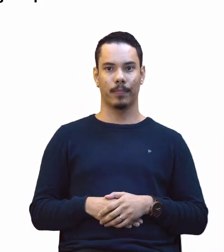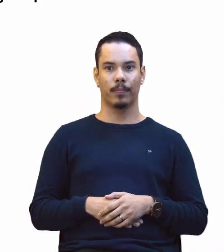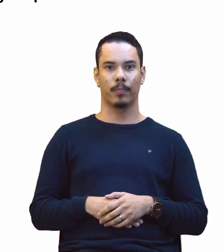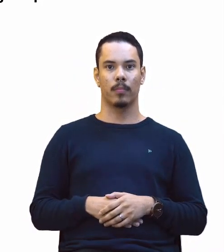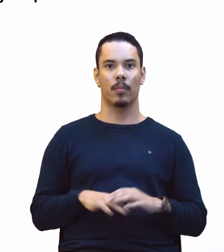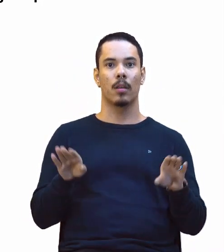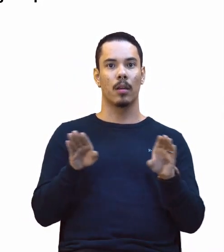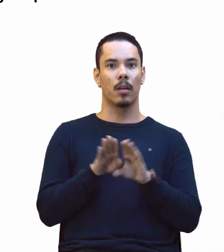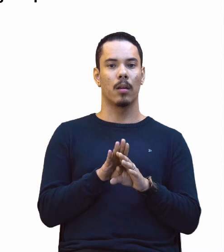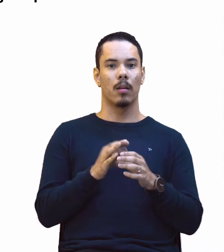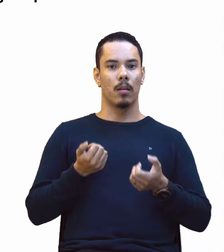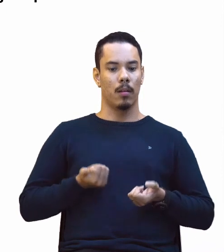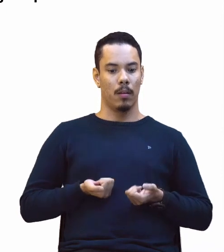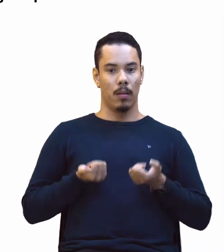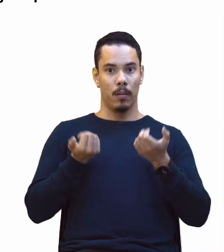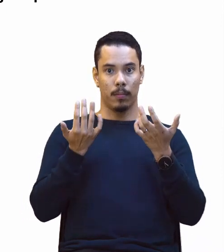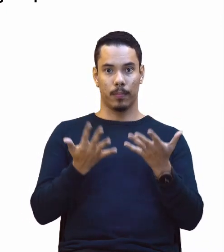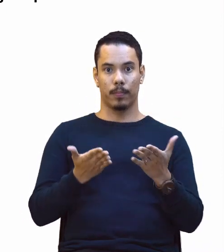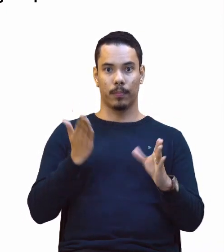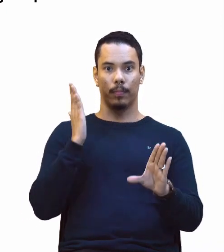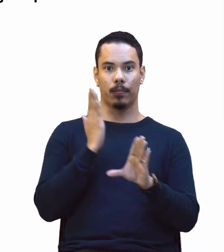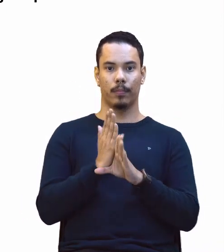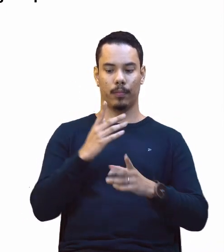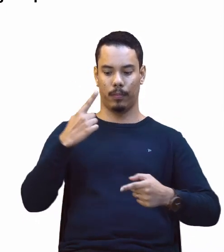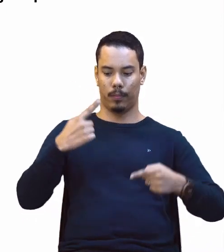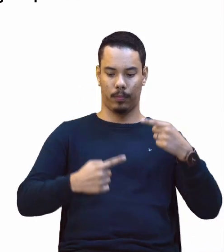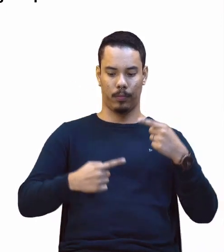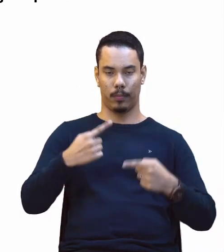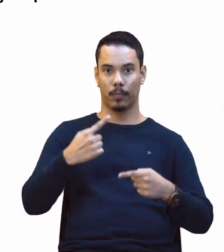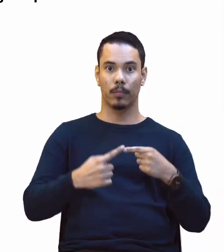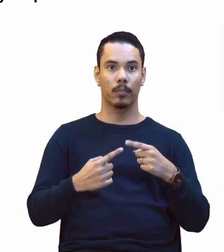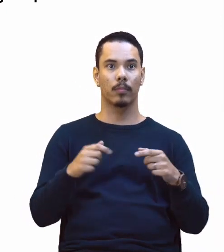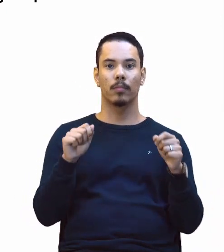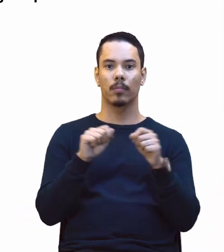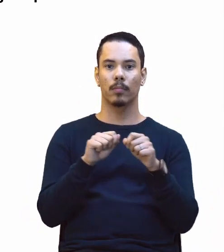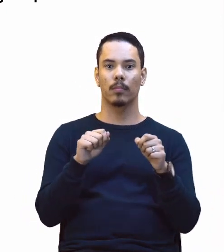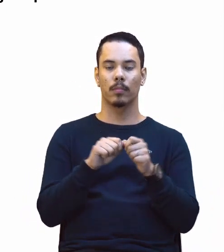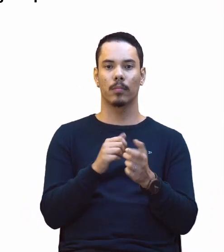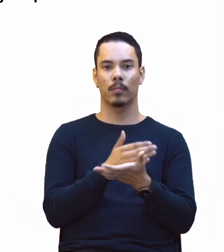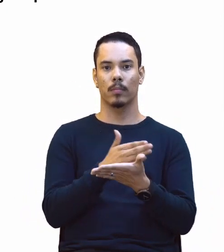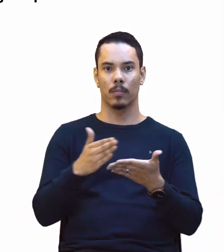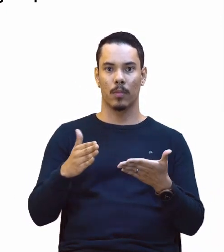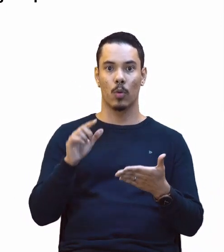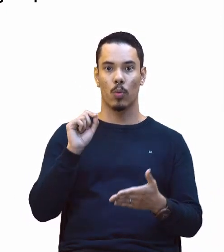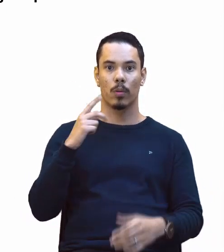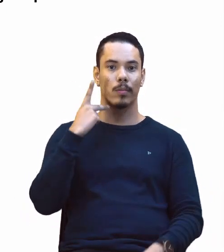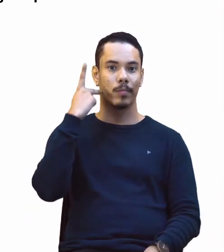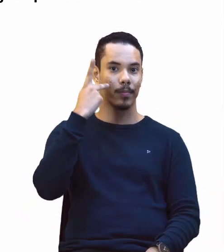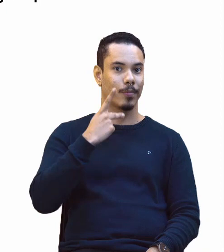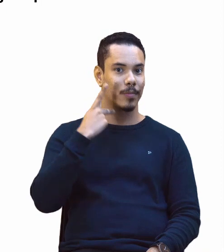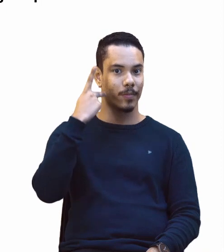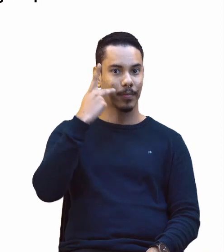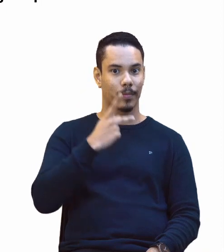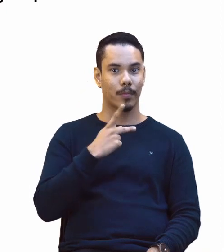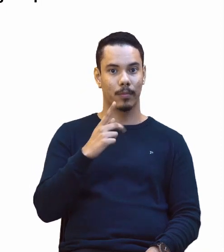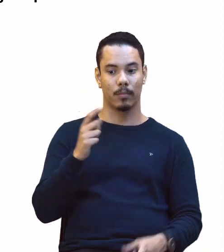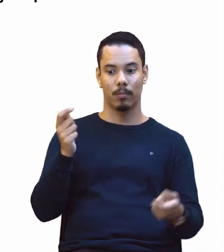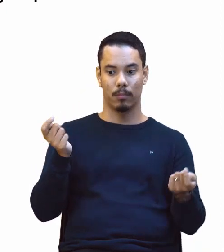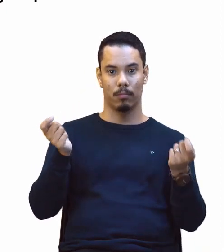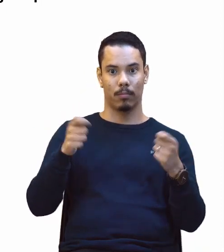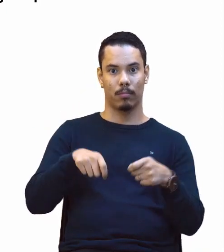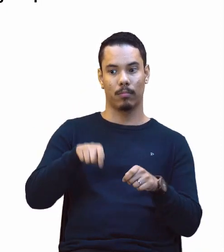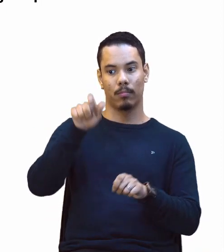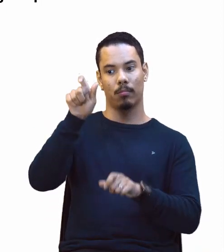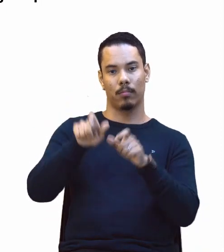Expressar-se por meio do debate fez nascer a política, que permite ao indivíduo tecer